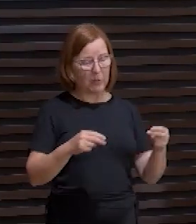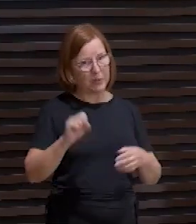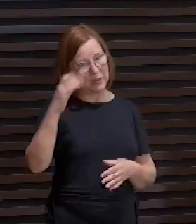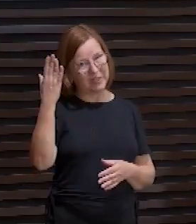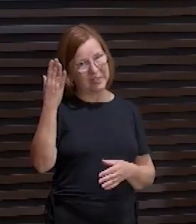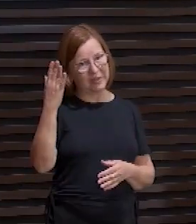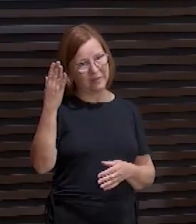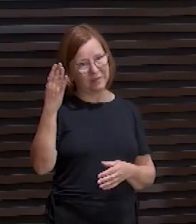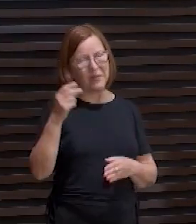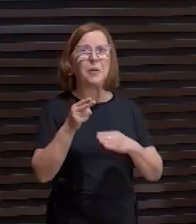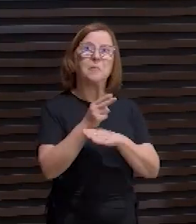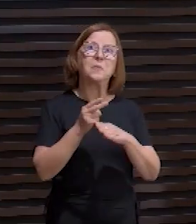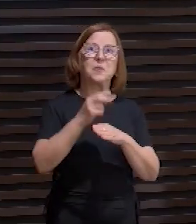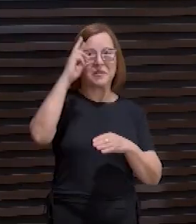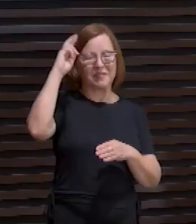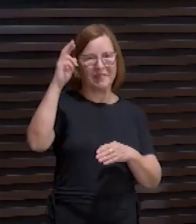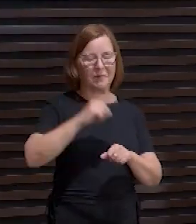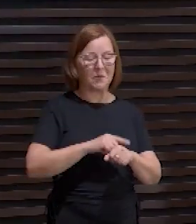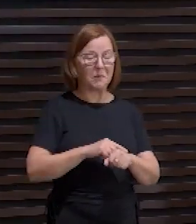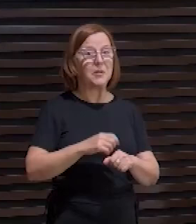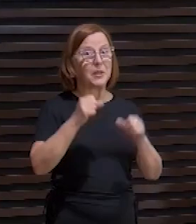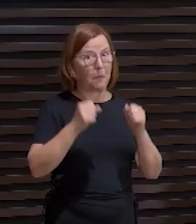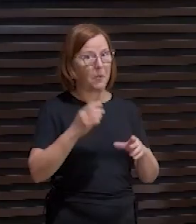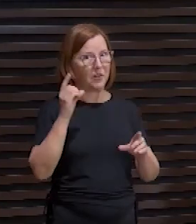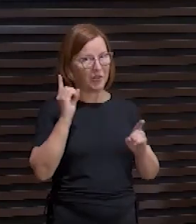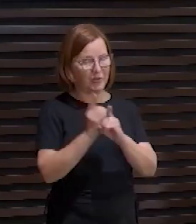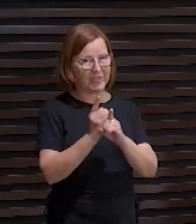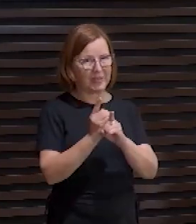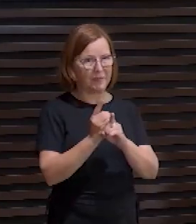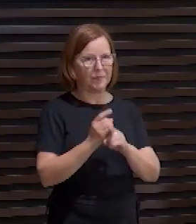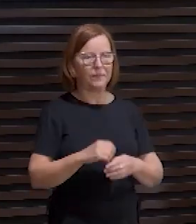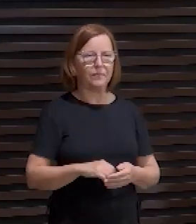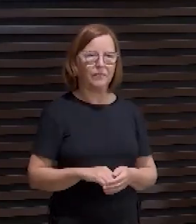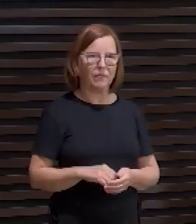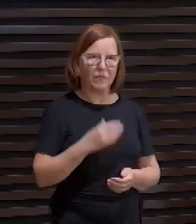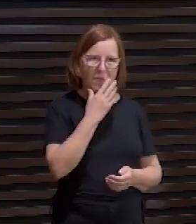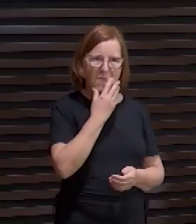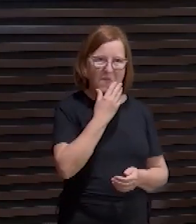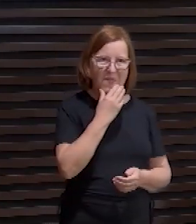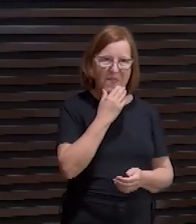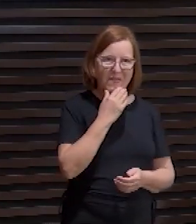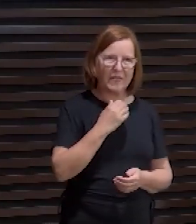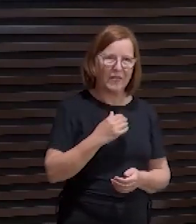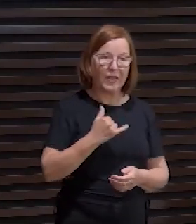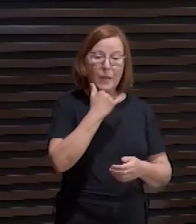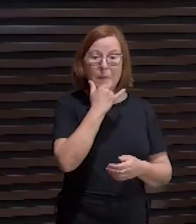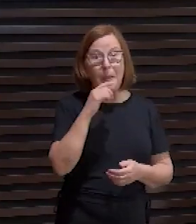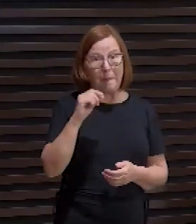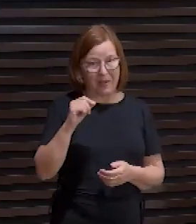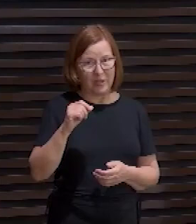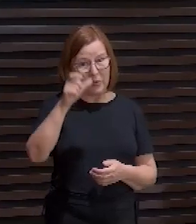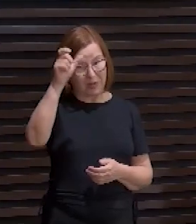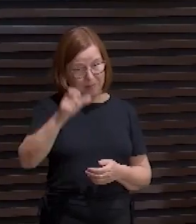Senhor enquanto se pode achar. Livre-se daquele defunto que você carrega nas costas, daquela pessoa que você